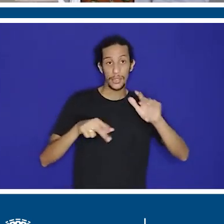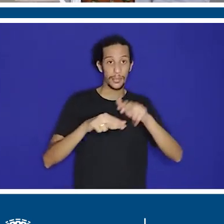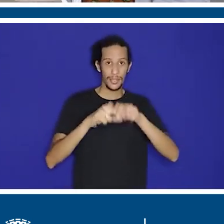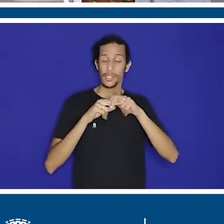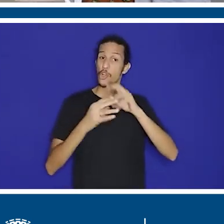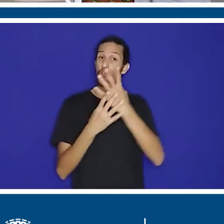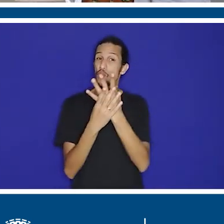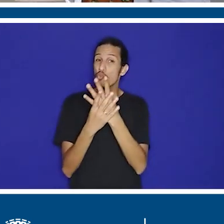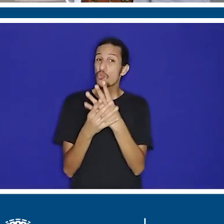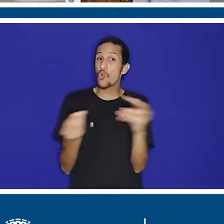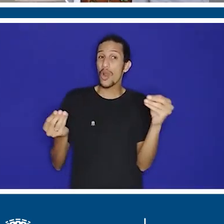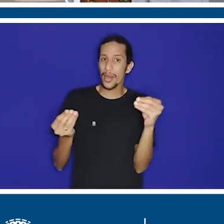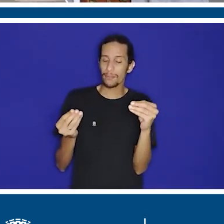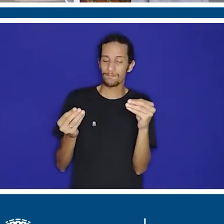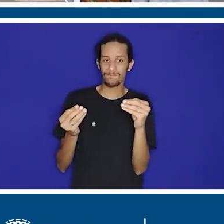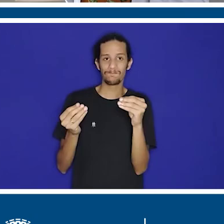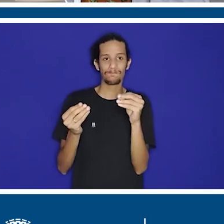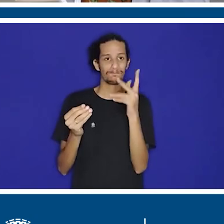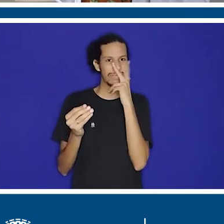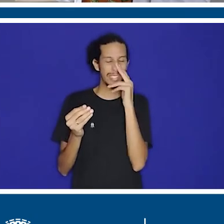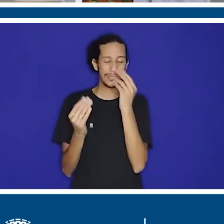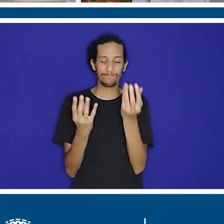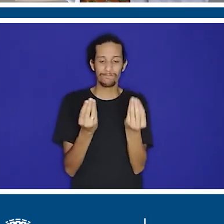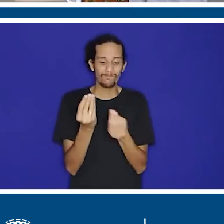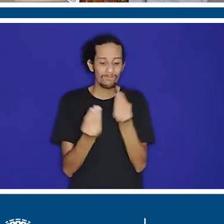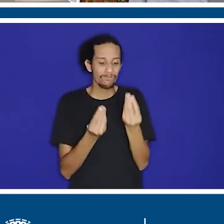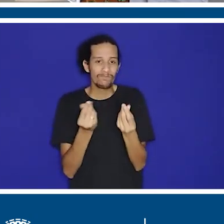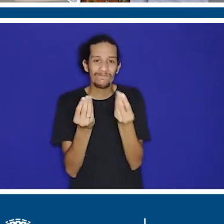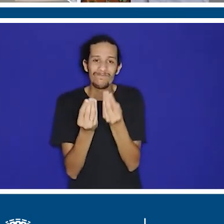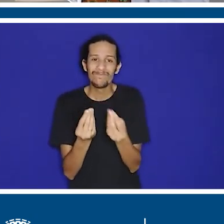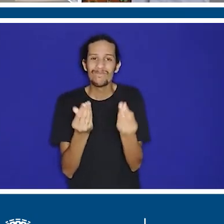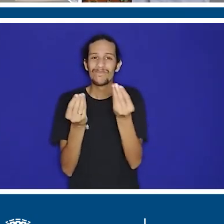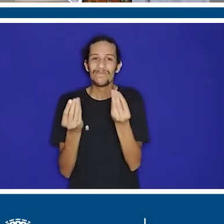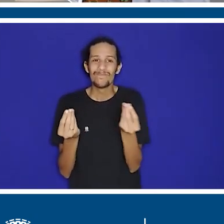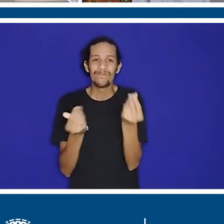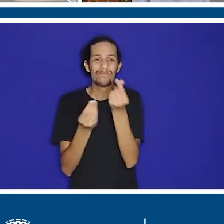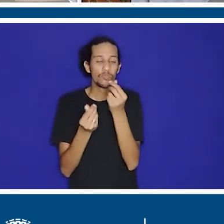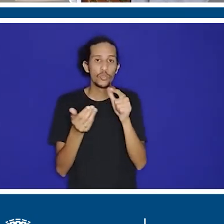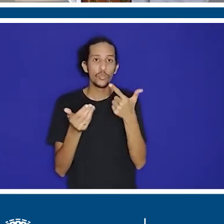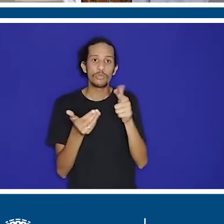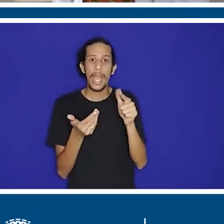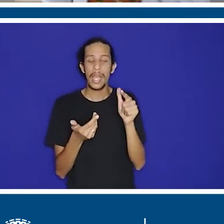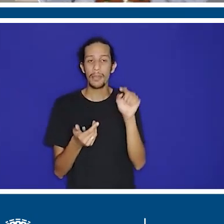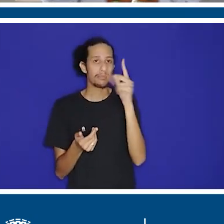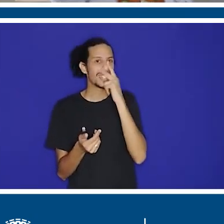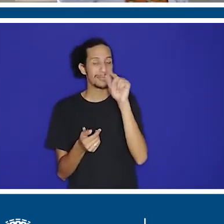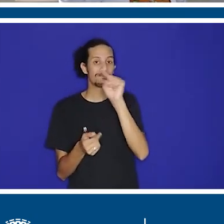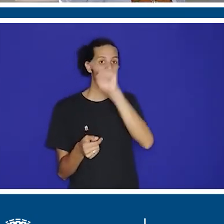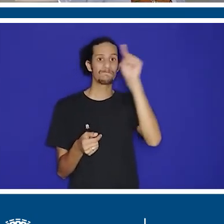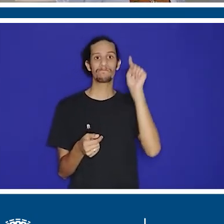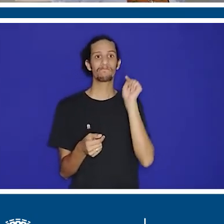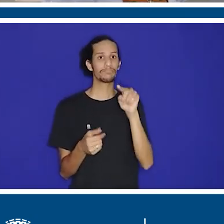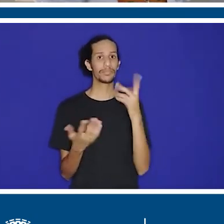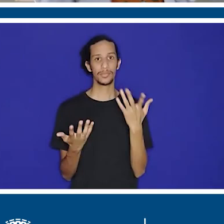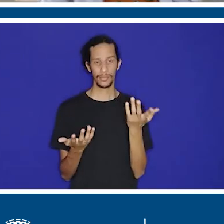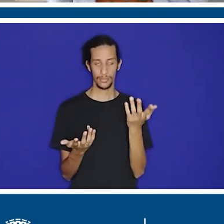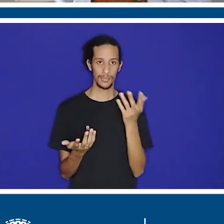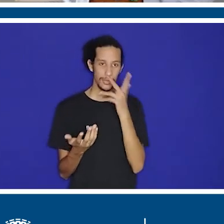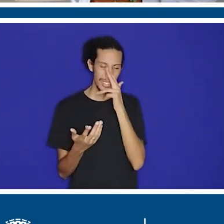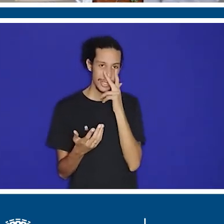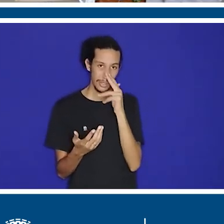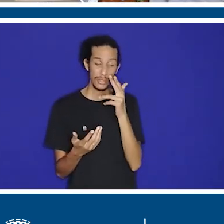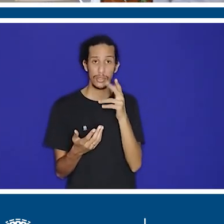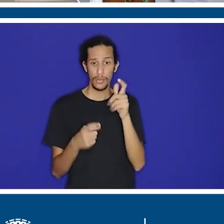esse conceito de cura é uma interrogação para a gente, né? Até porque, como ele fala ali, está no